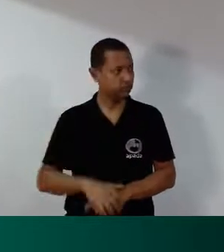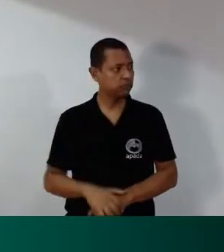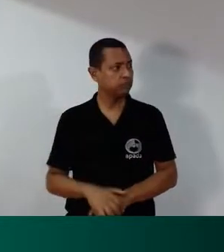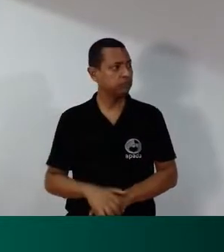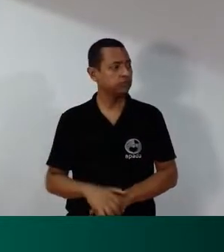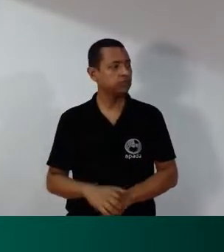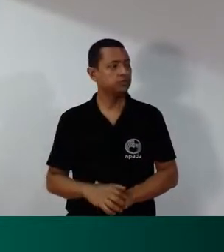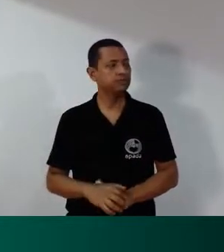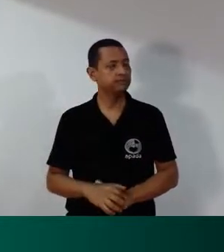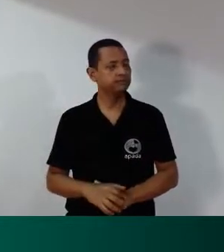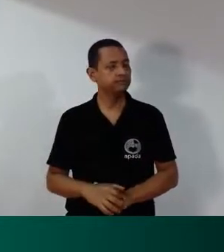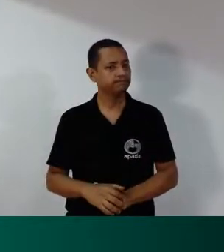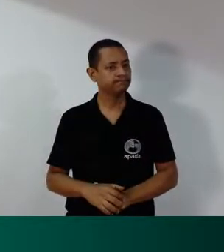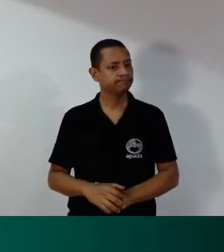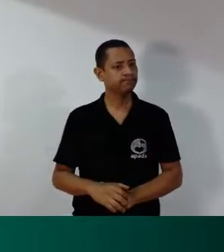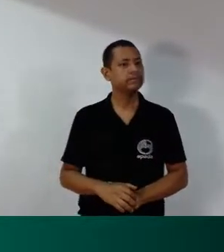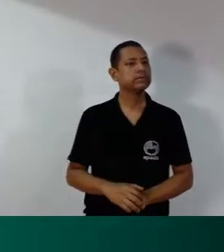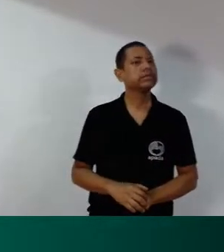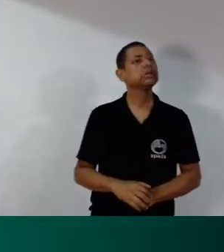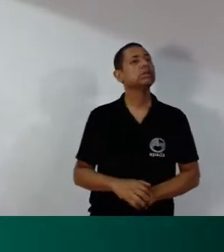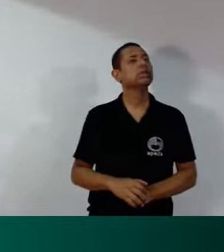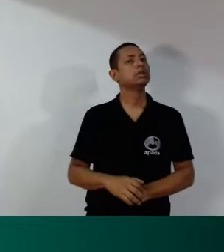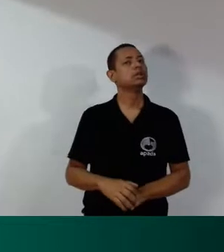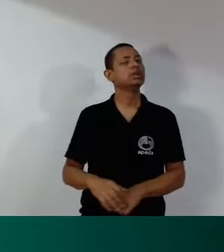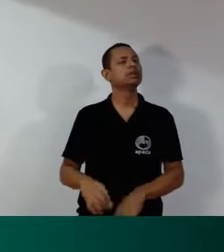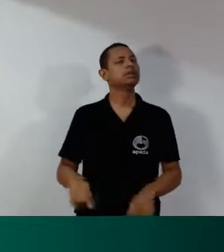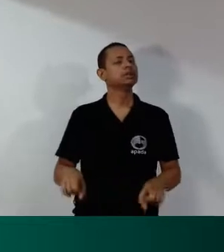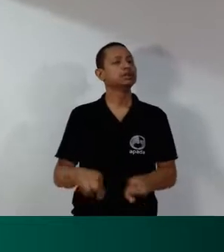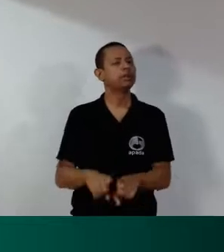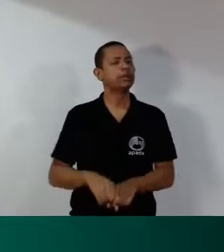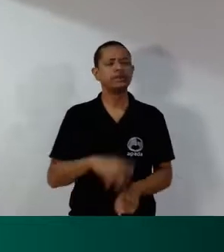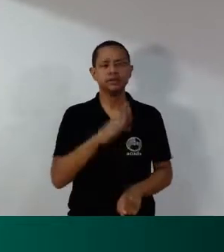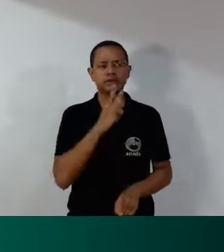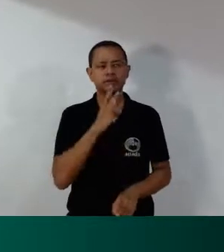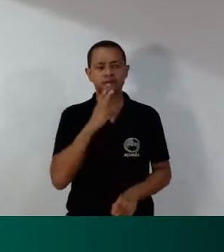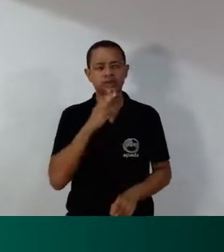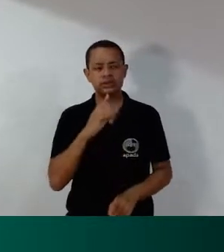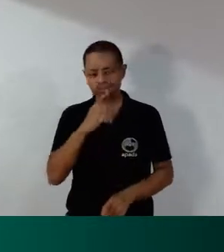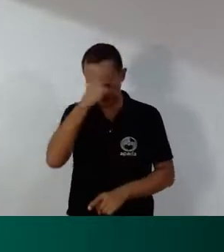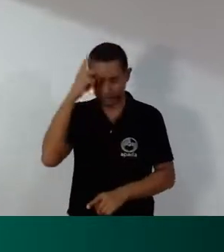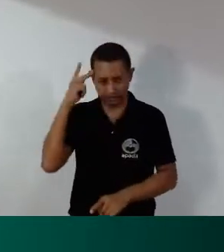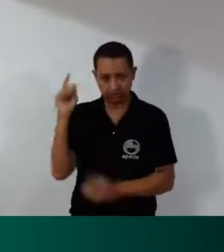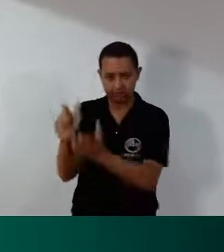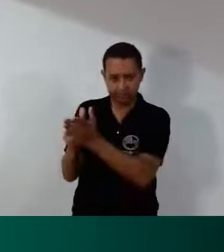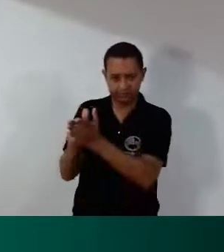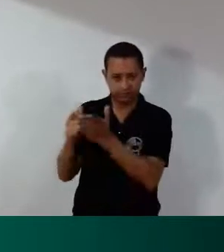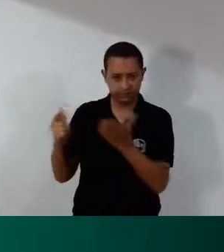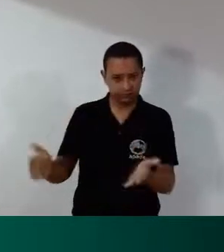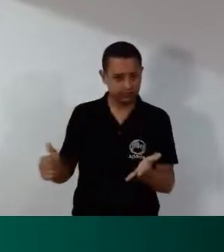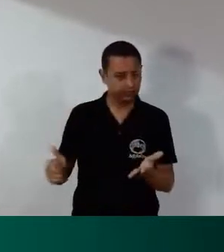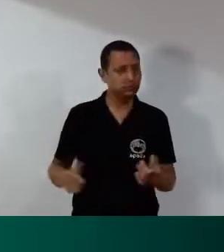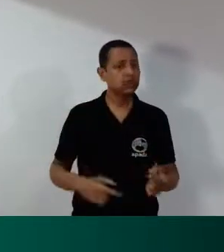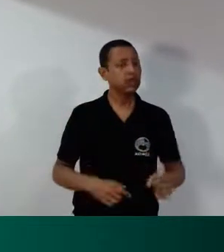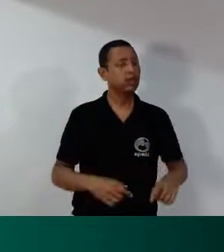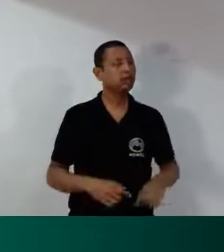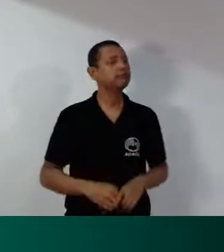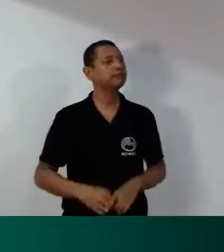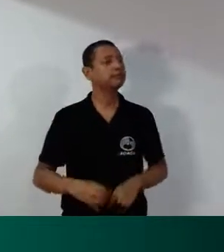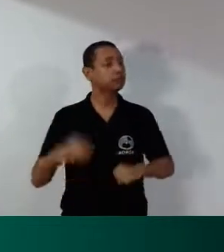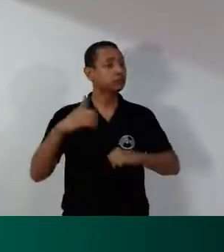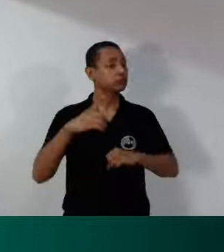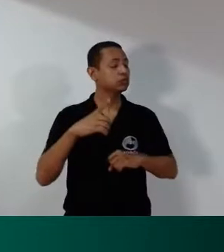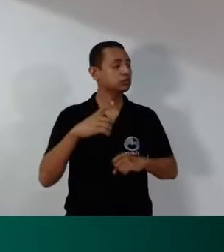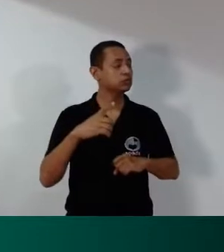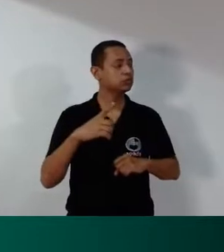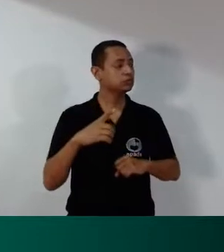do jornal com essas cinco pessoas fazer um parte do jornal um doutor em letras chama O que é amigo deles